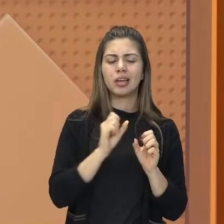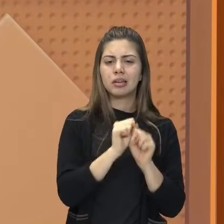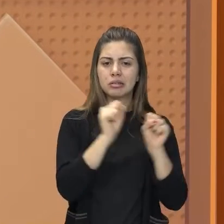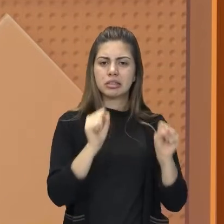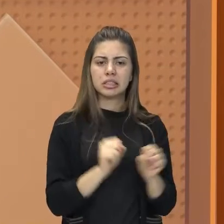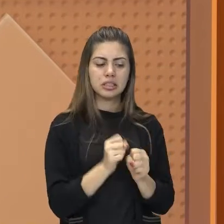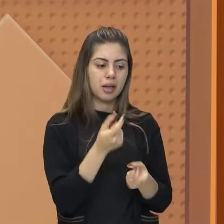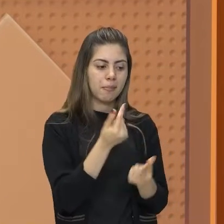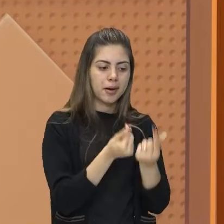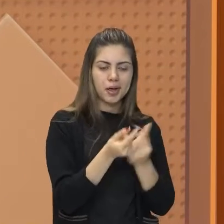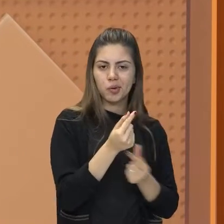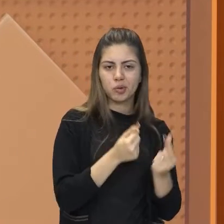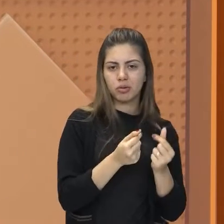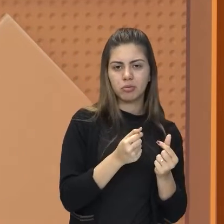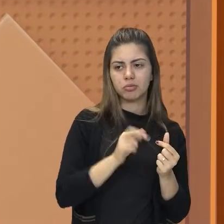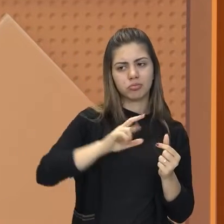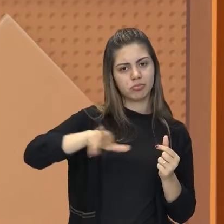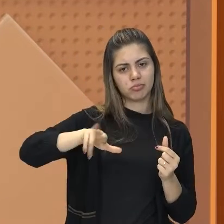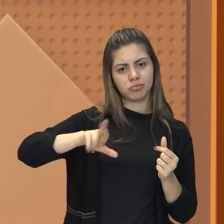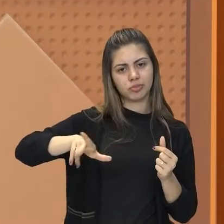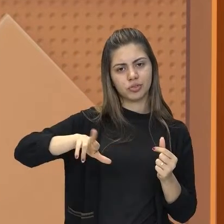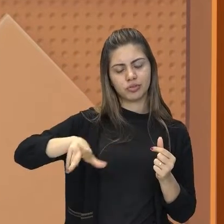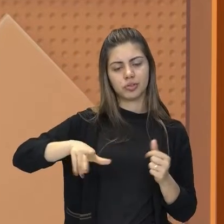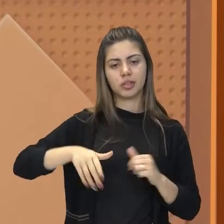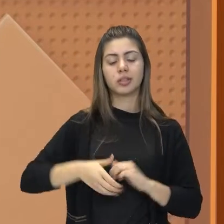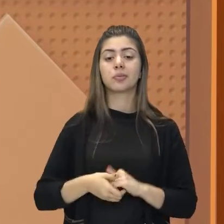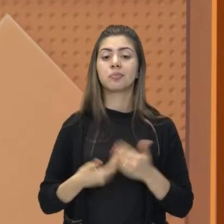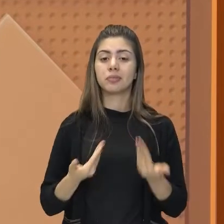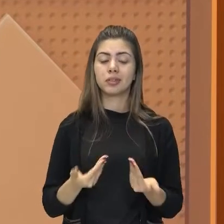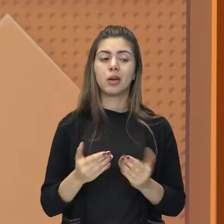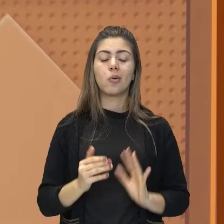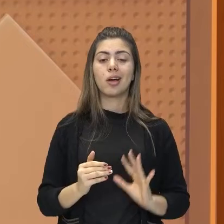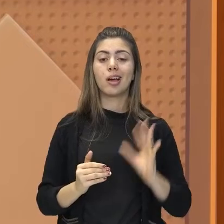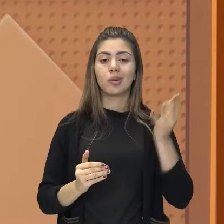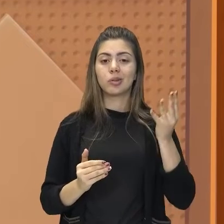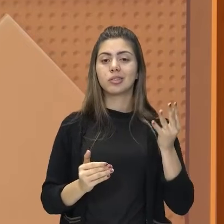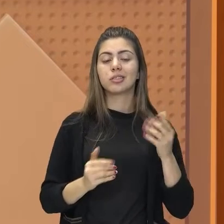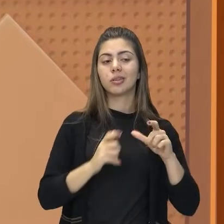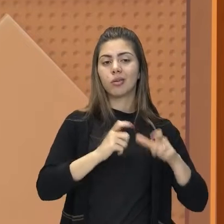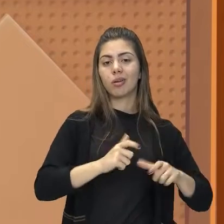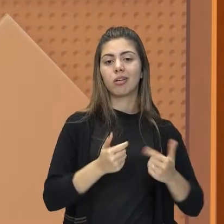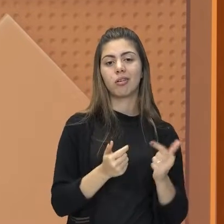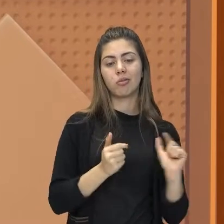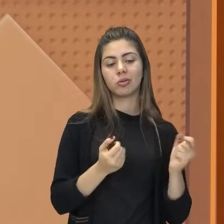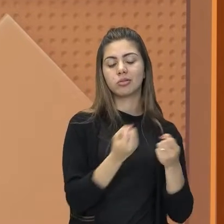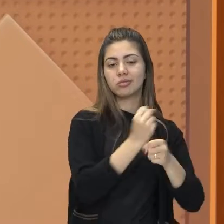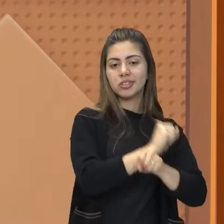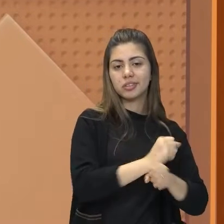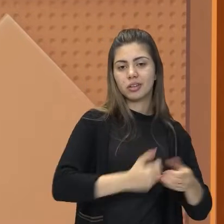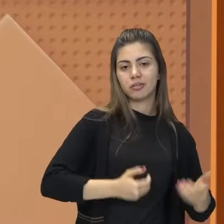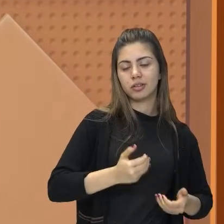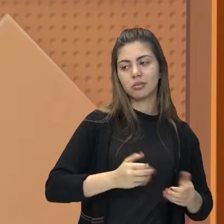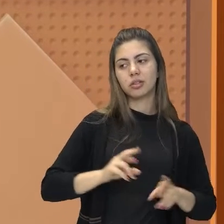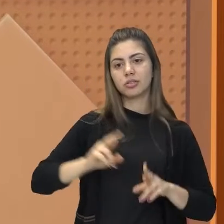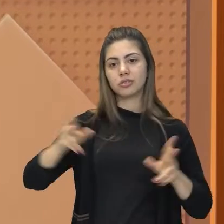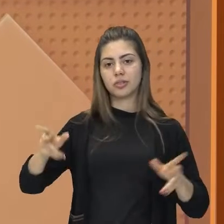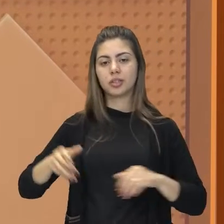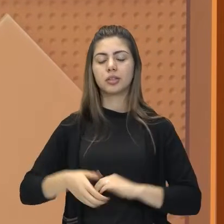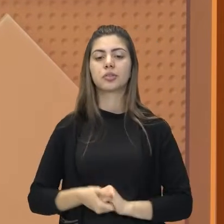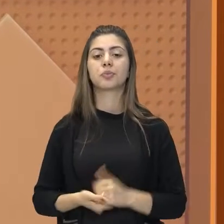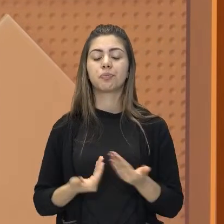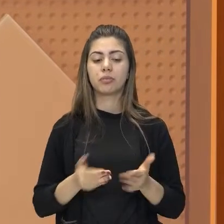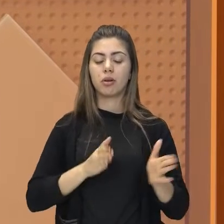se basear na escravidão, como ocorreu com a escravidão moderna. Então, a partir desse período, do